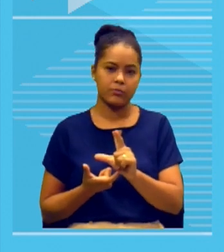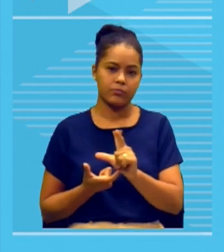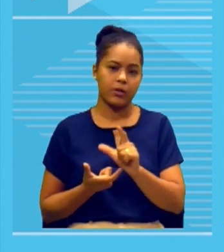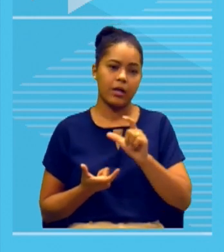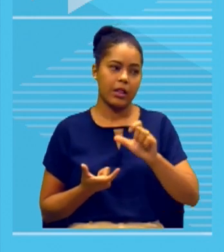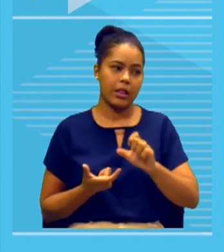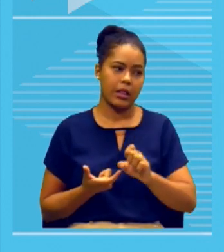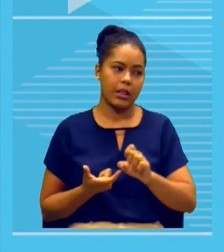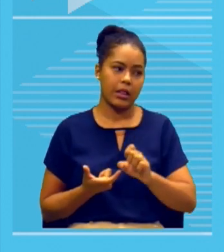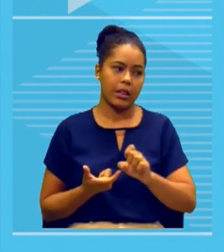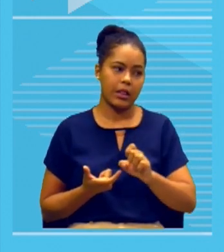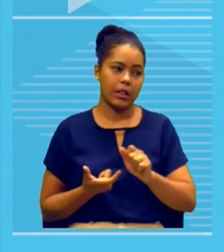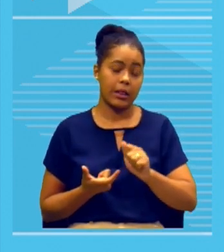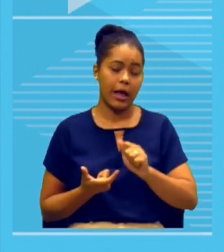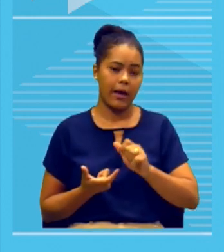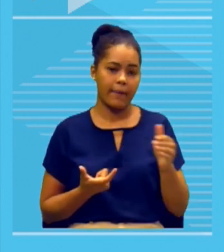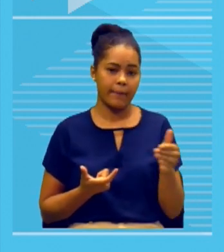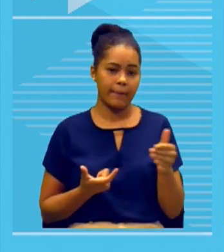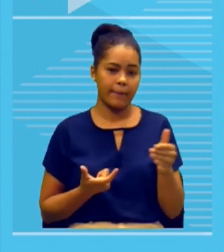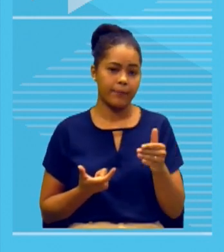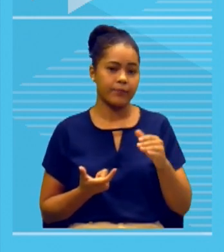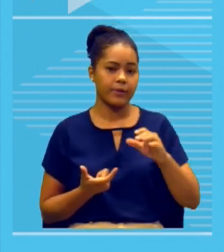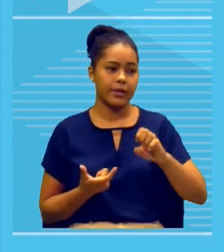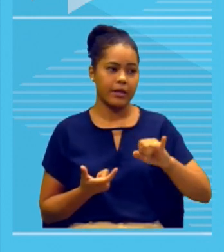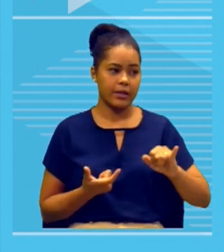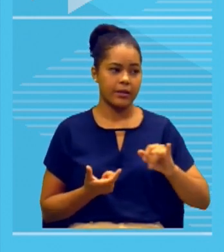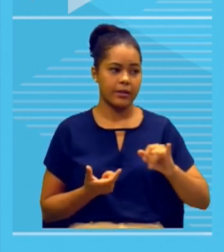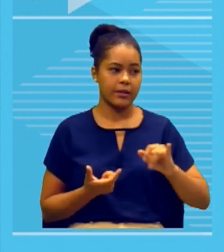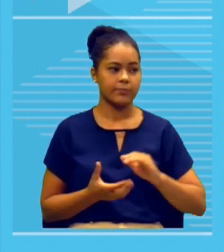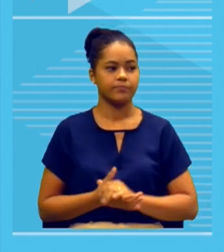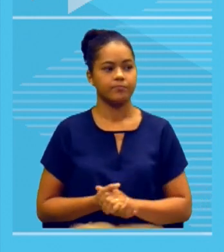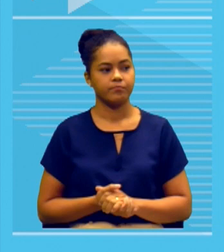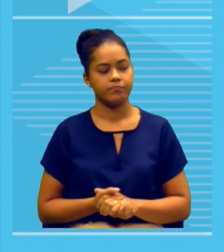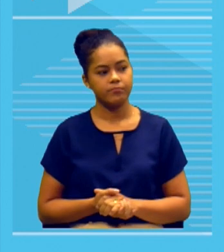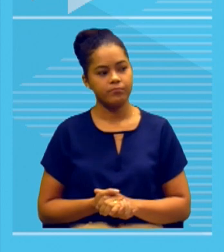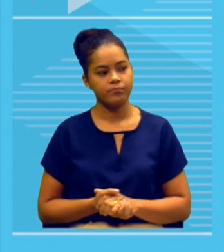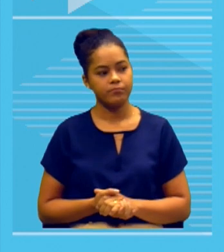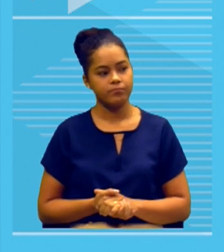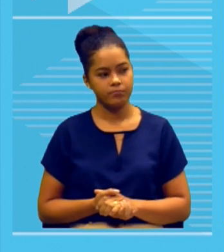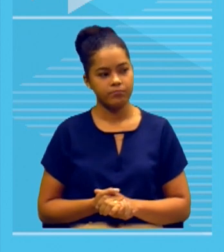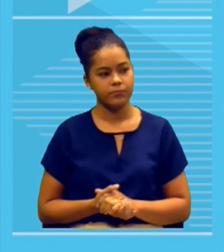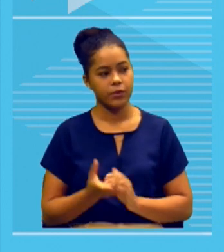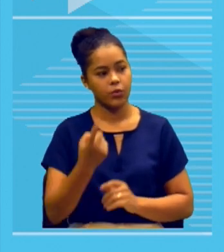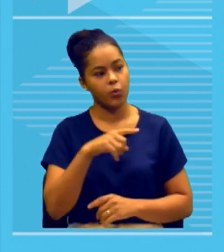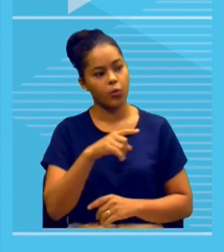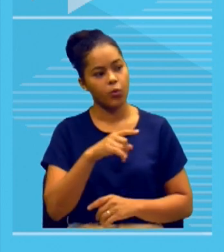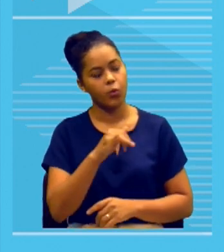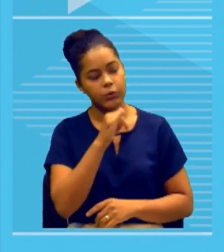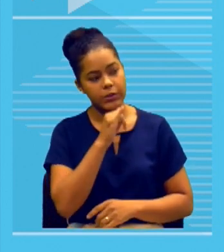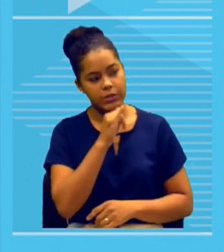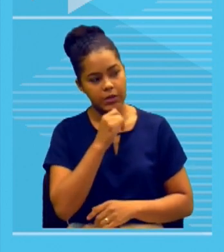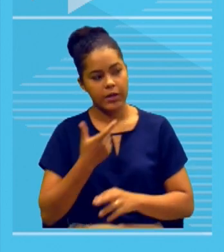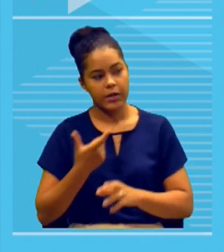cinema retirar da estante